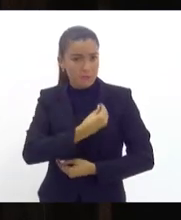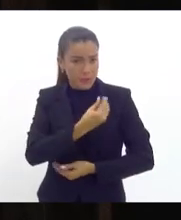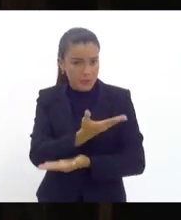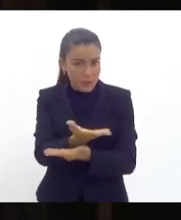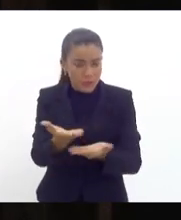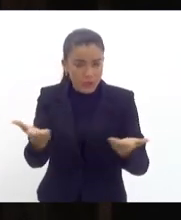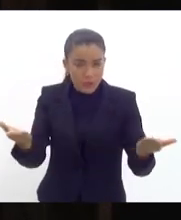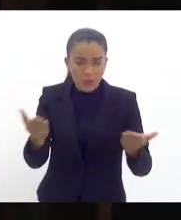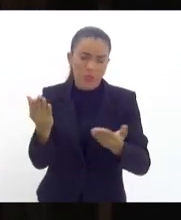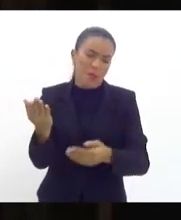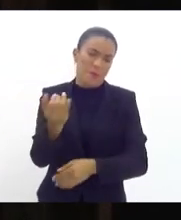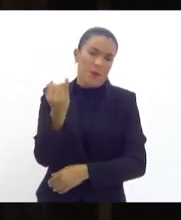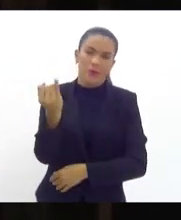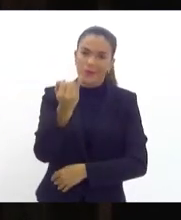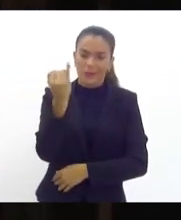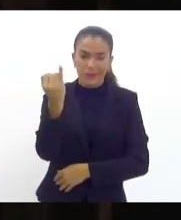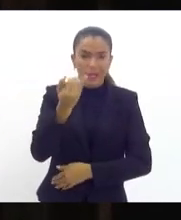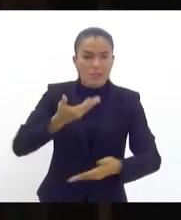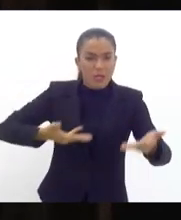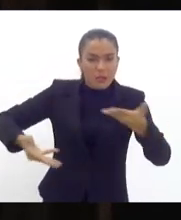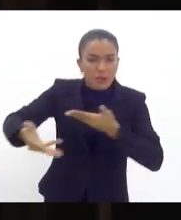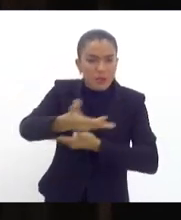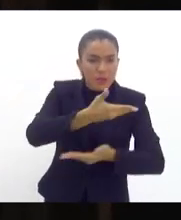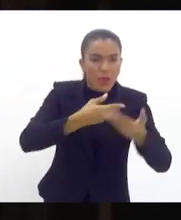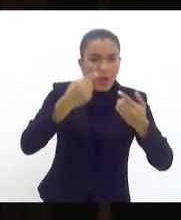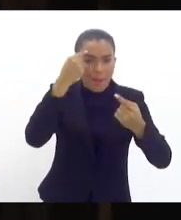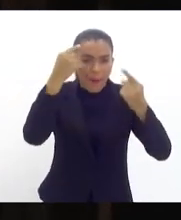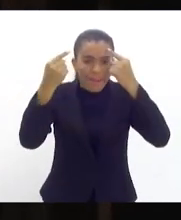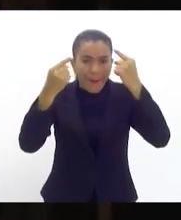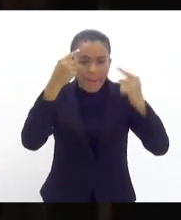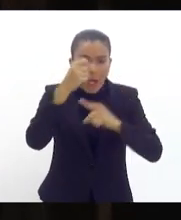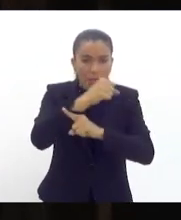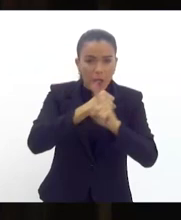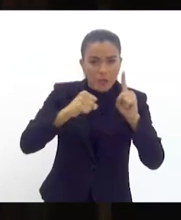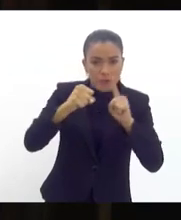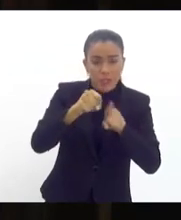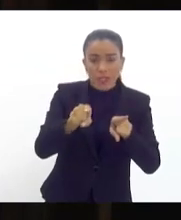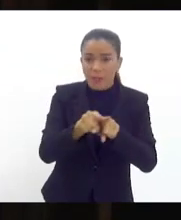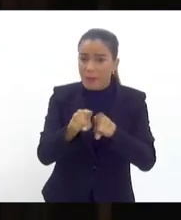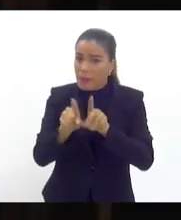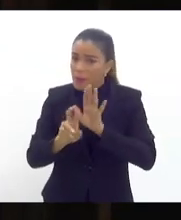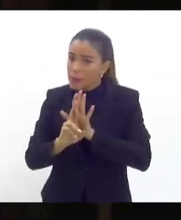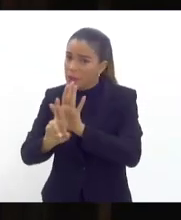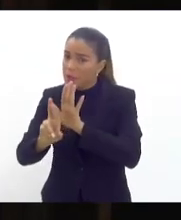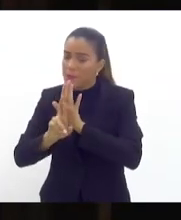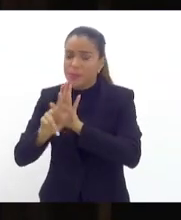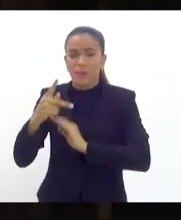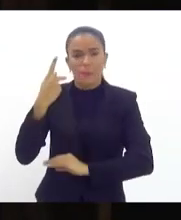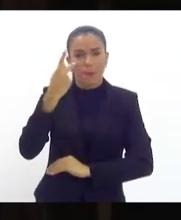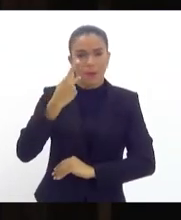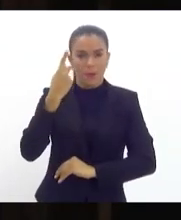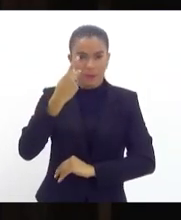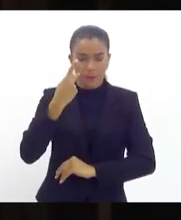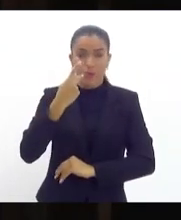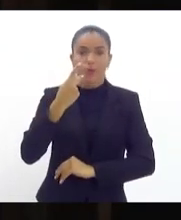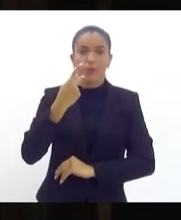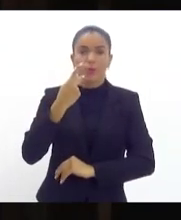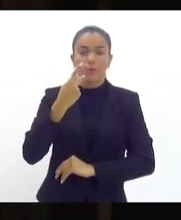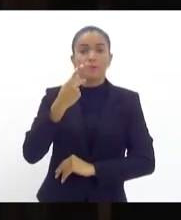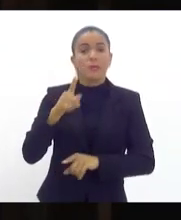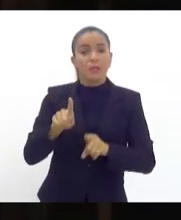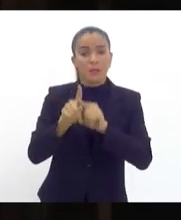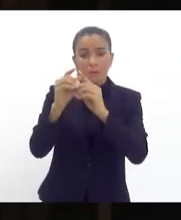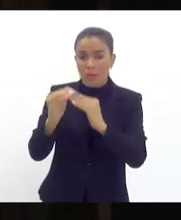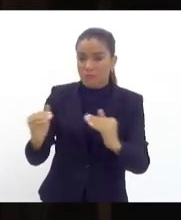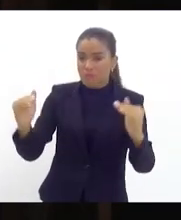é importantíssimo essa troca de ideias da sociedade com seus representantes políticos e os as